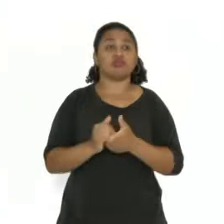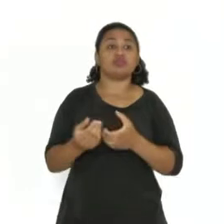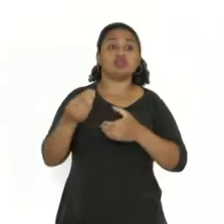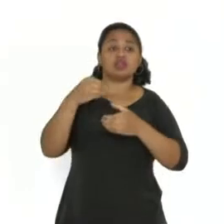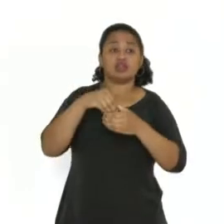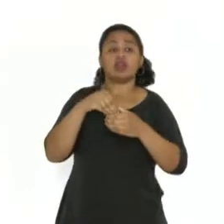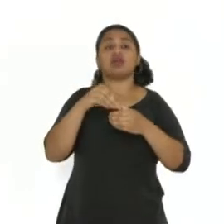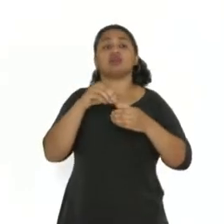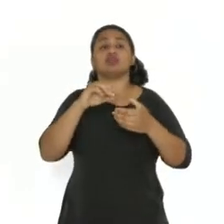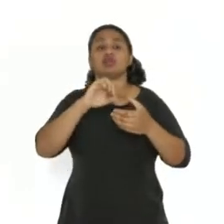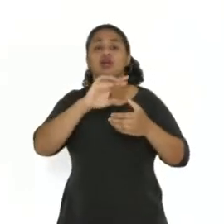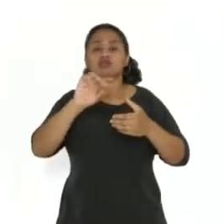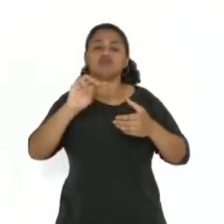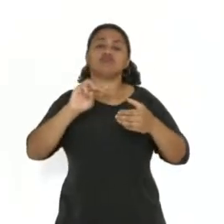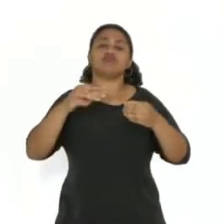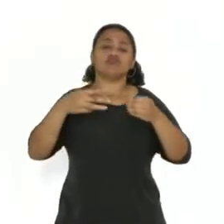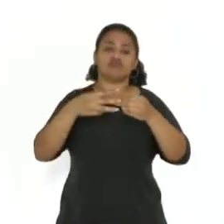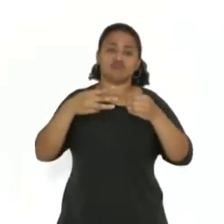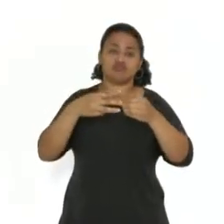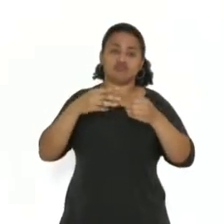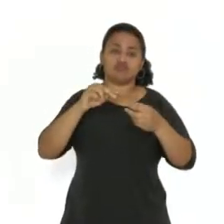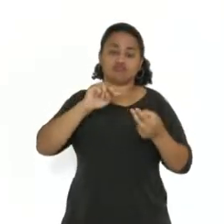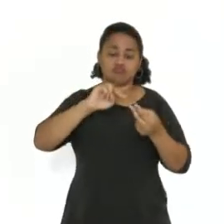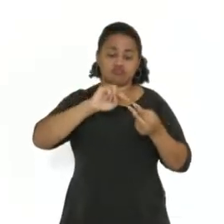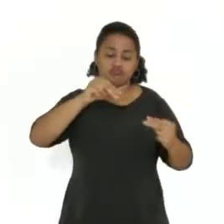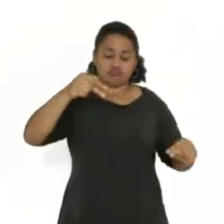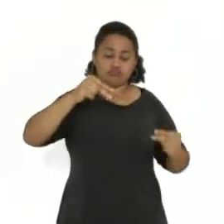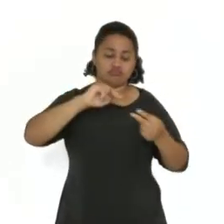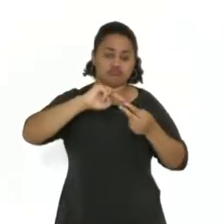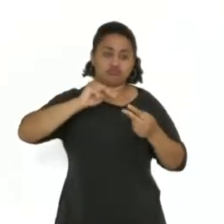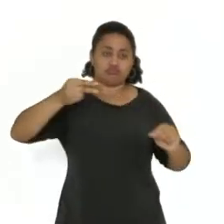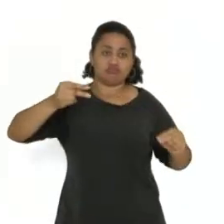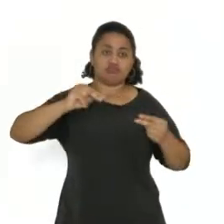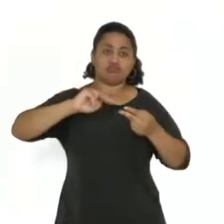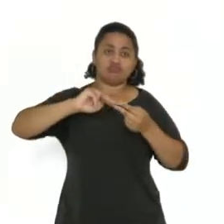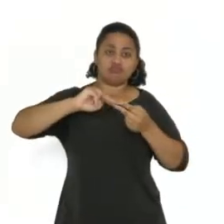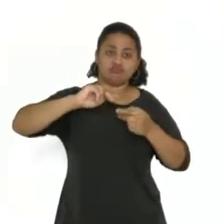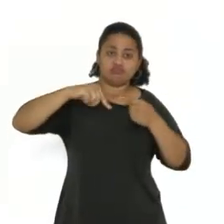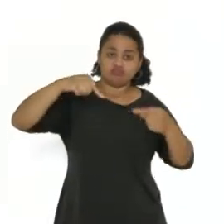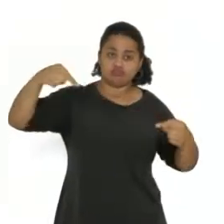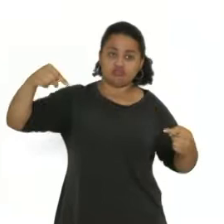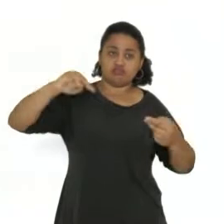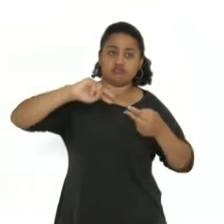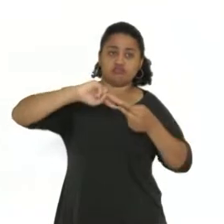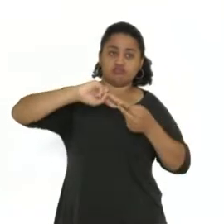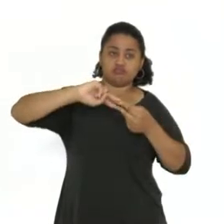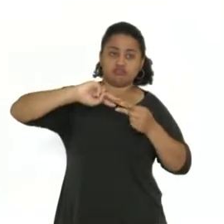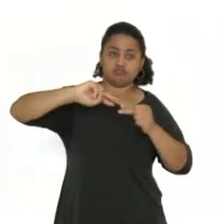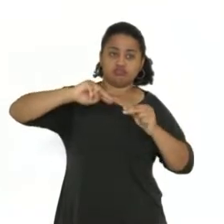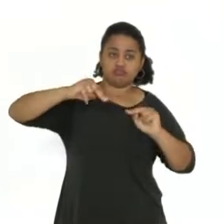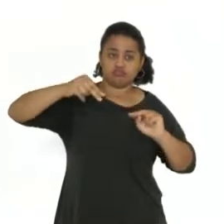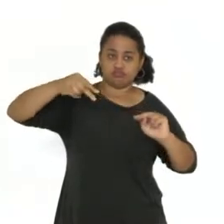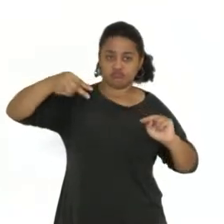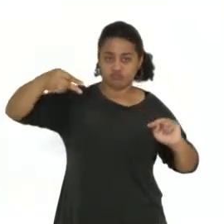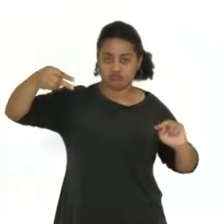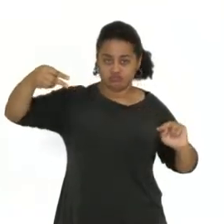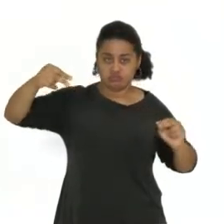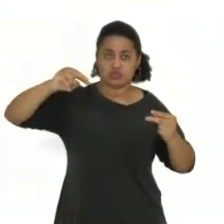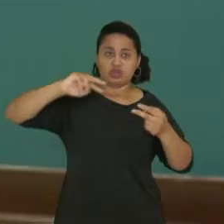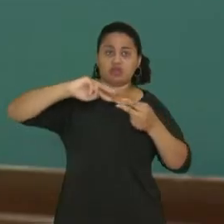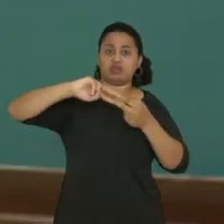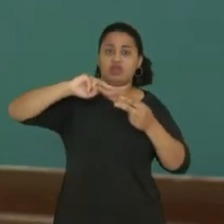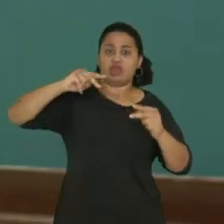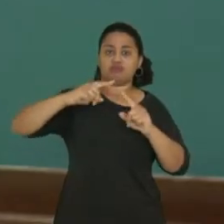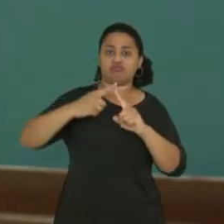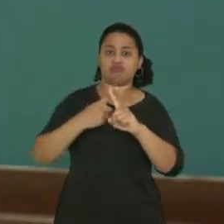de cada célula, o DNA, ele está enrolado. Então, aqui a gente vai desenrolar. Então, aqui, ó, um